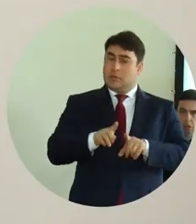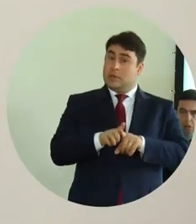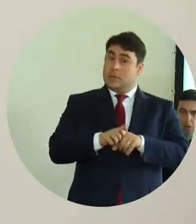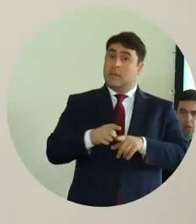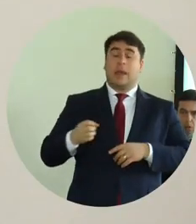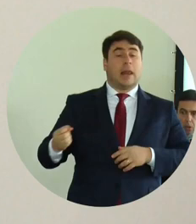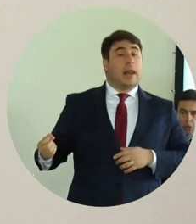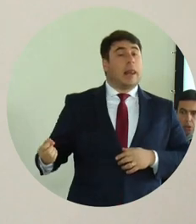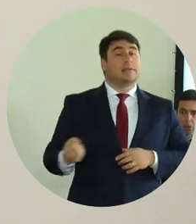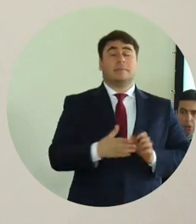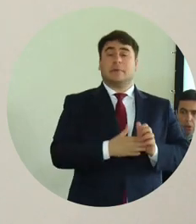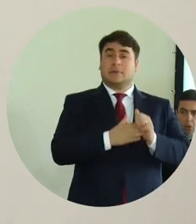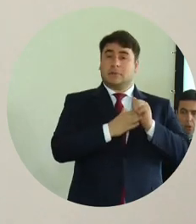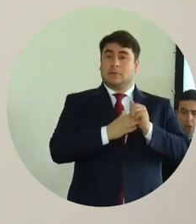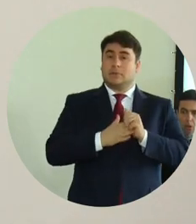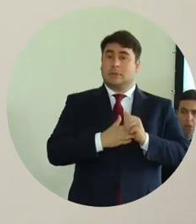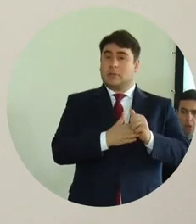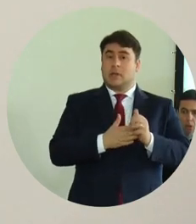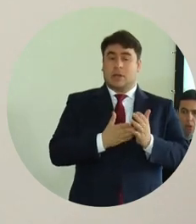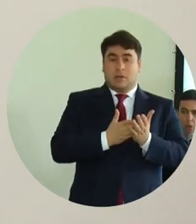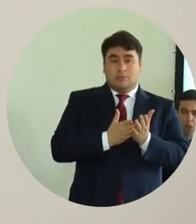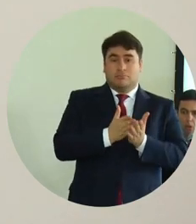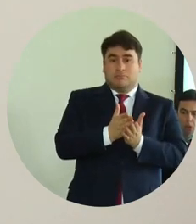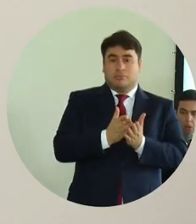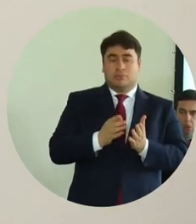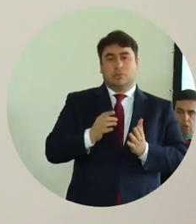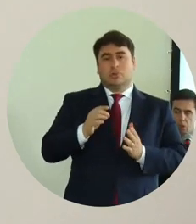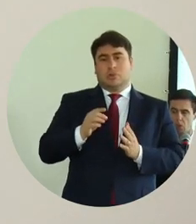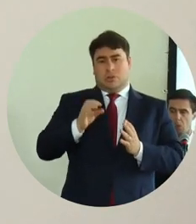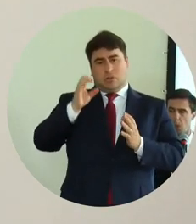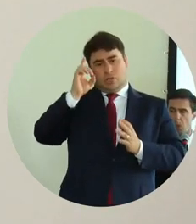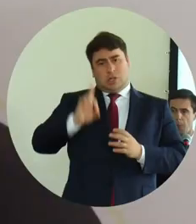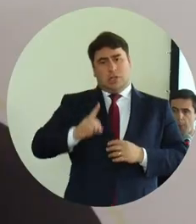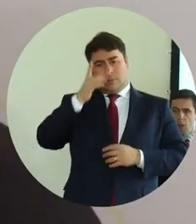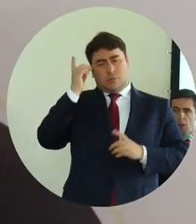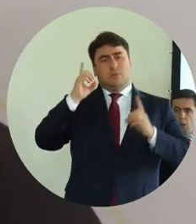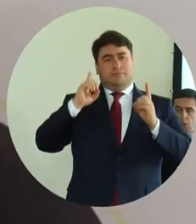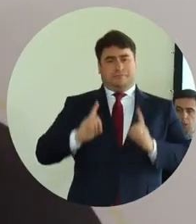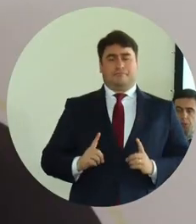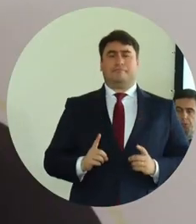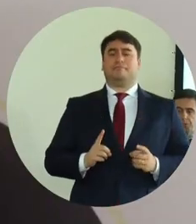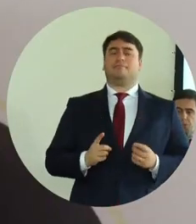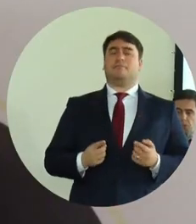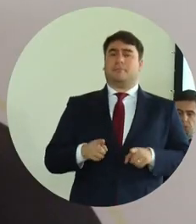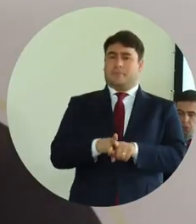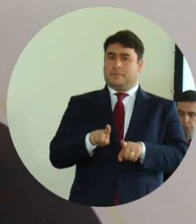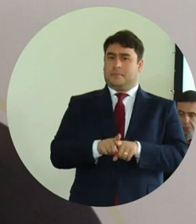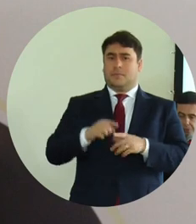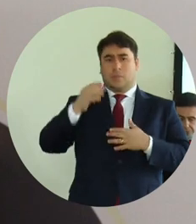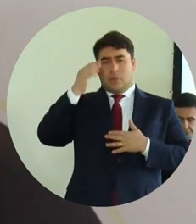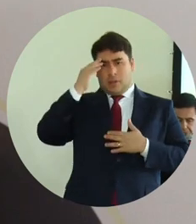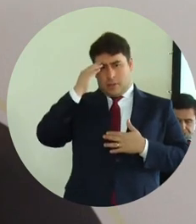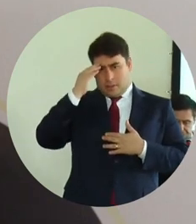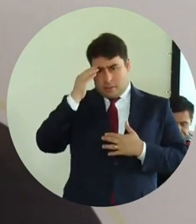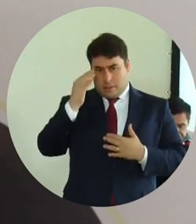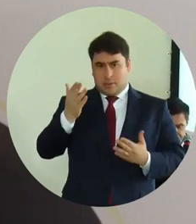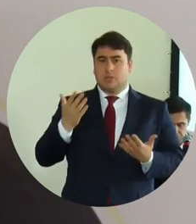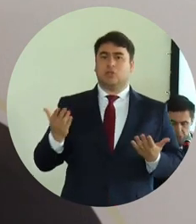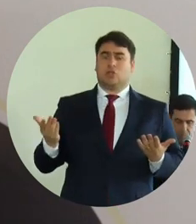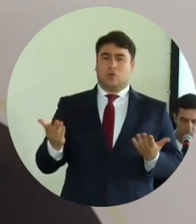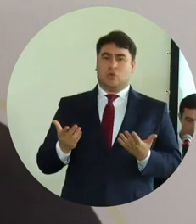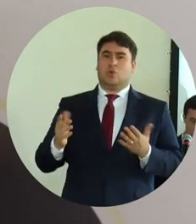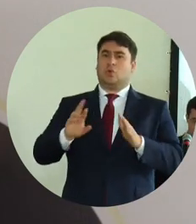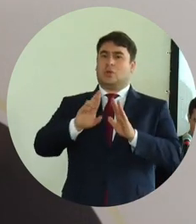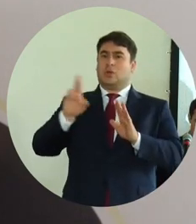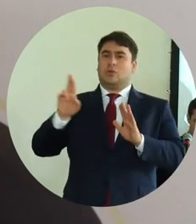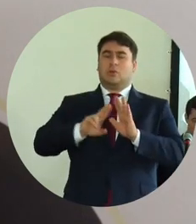Guia das Empresas sobre os Direitos da Pessoa com Deficiência. Quero também agradecer, em nome da Secretaria